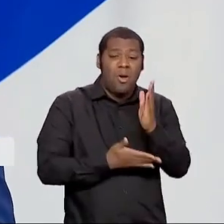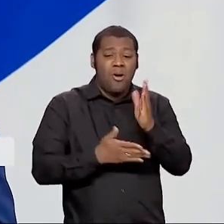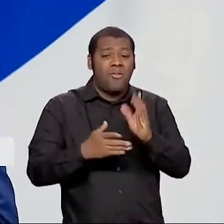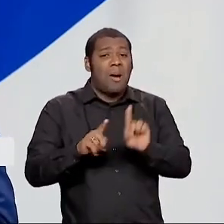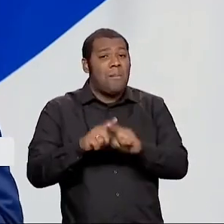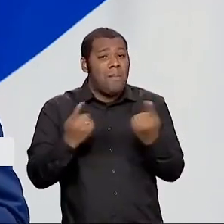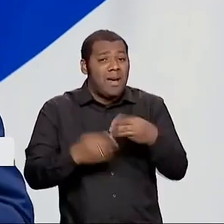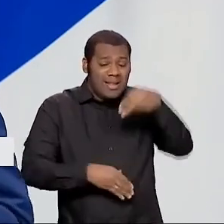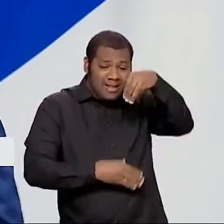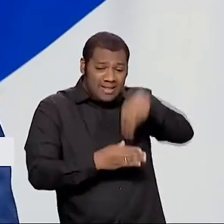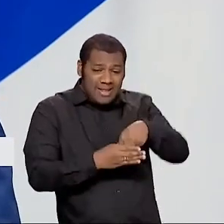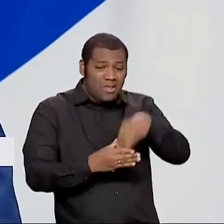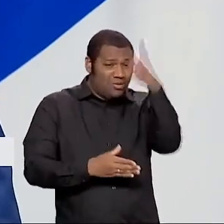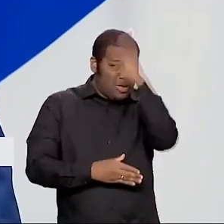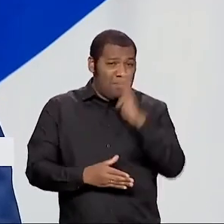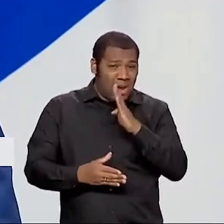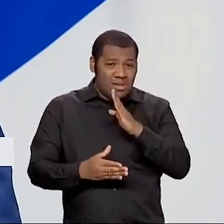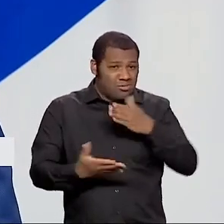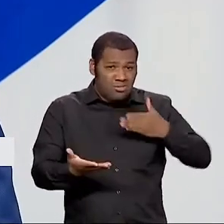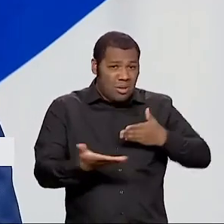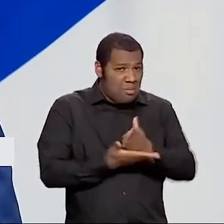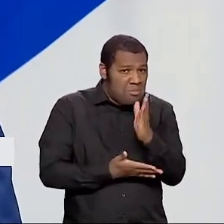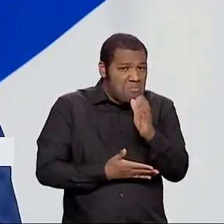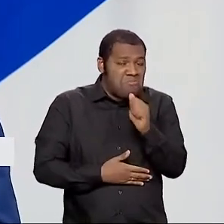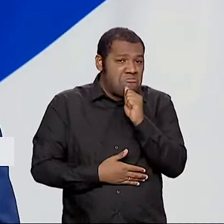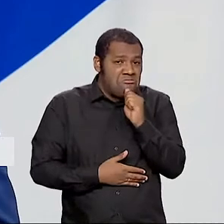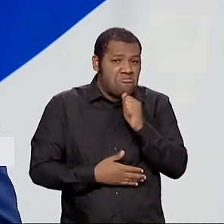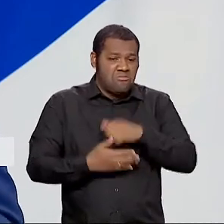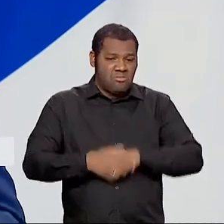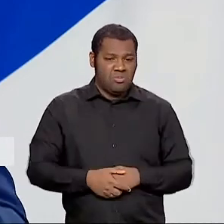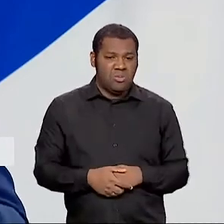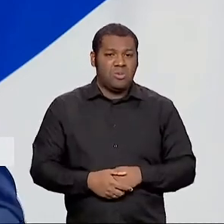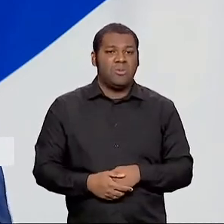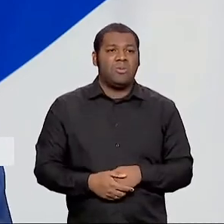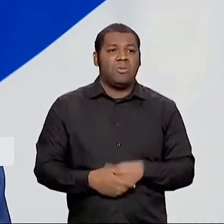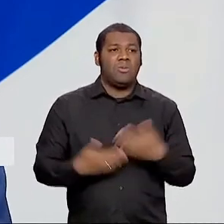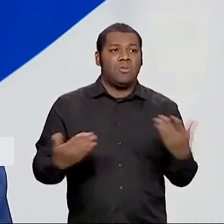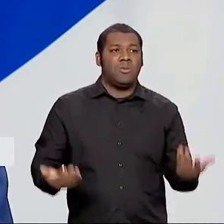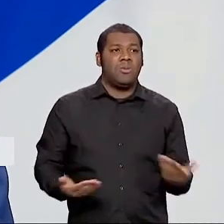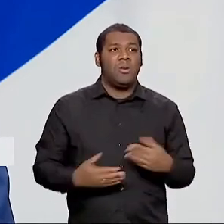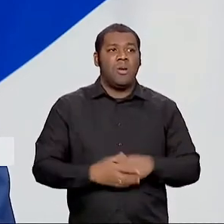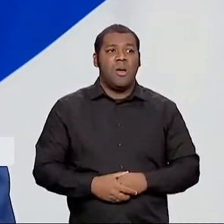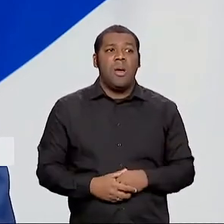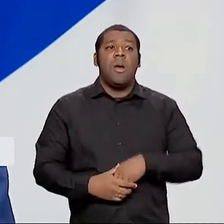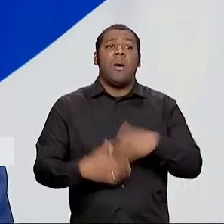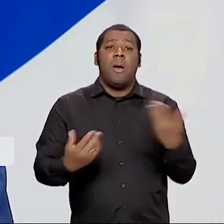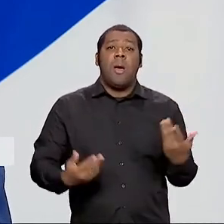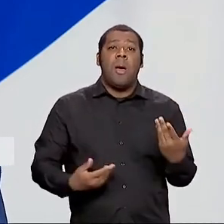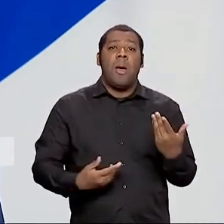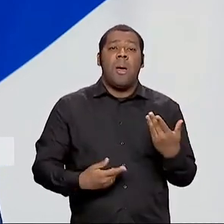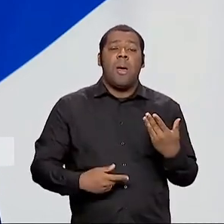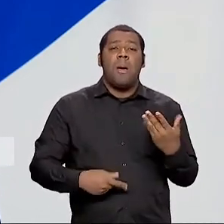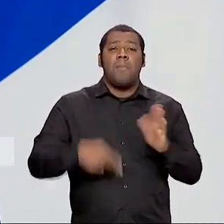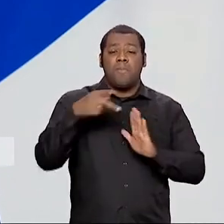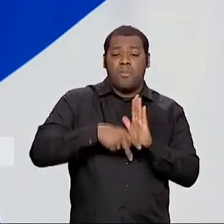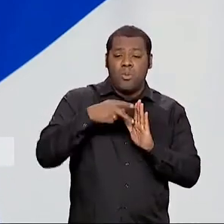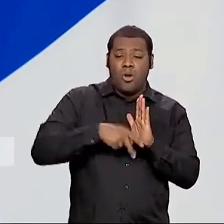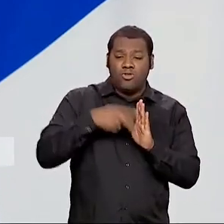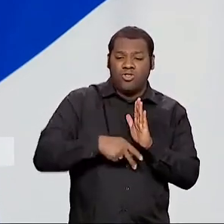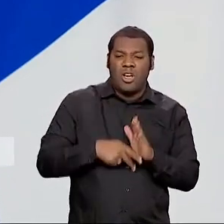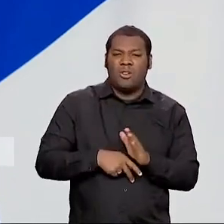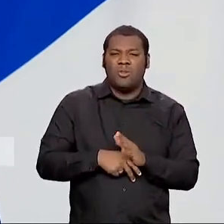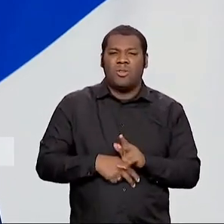um exemplo, o Protocolo de Kyoto, que não passou na maioria dos congressos. Eu poderia